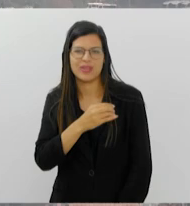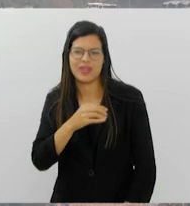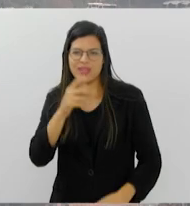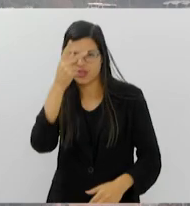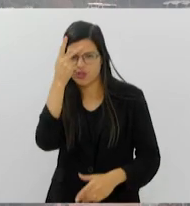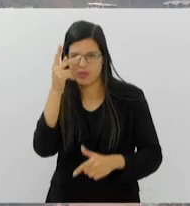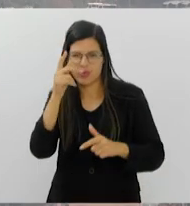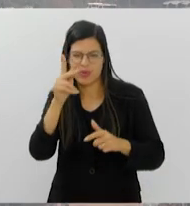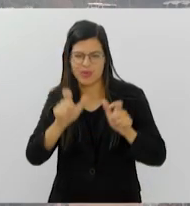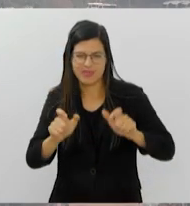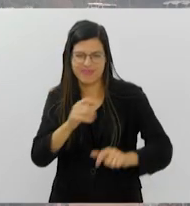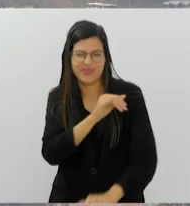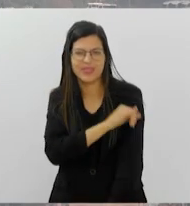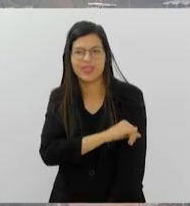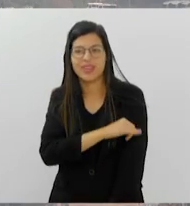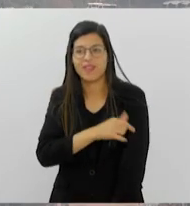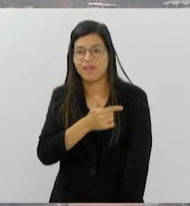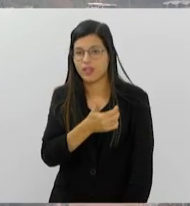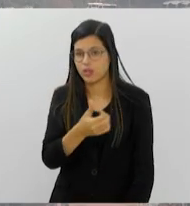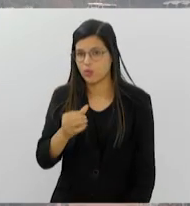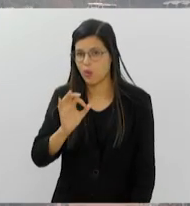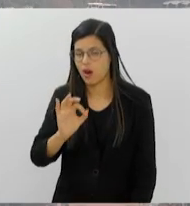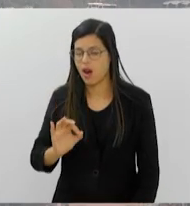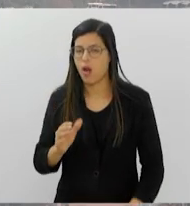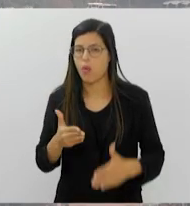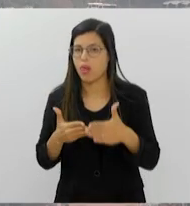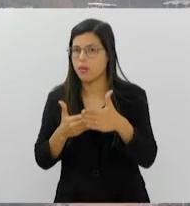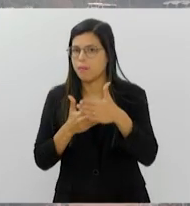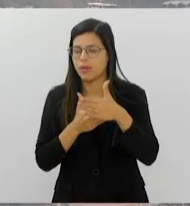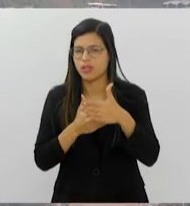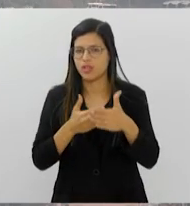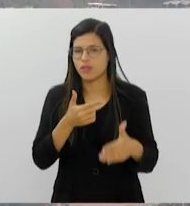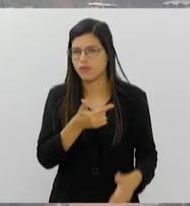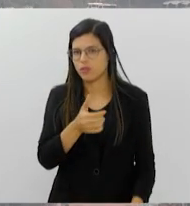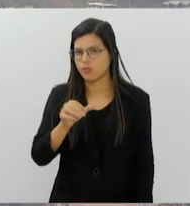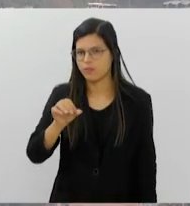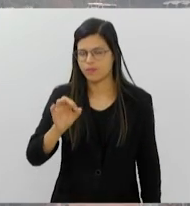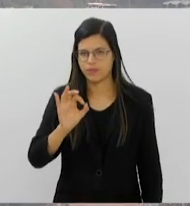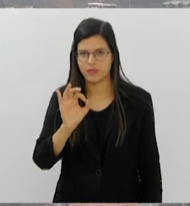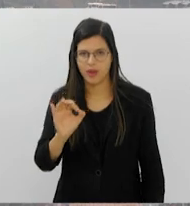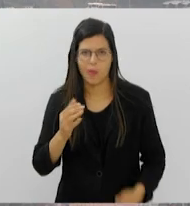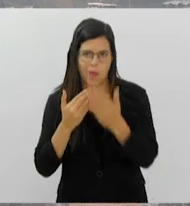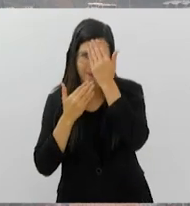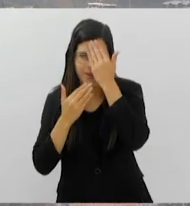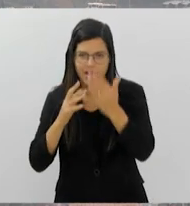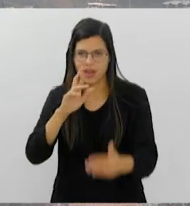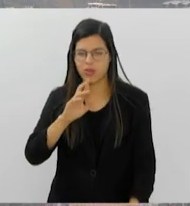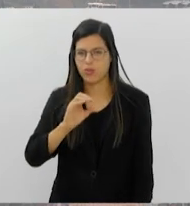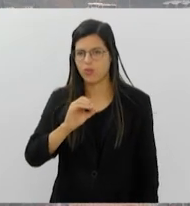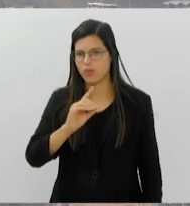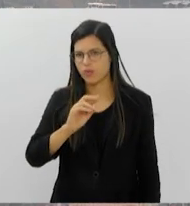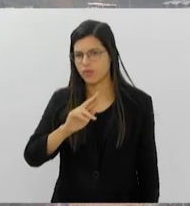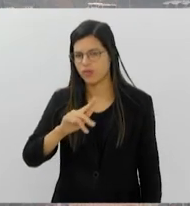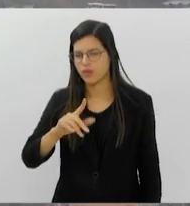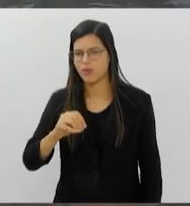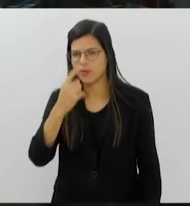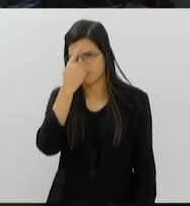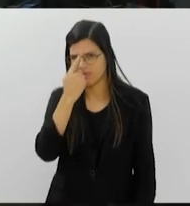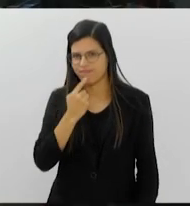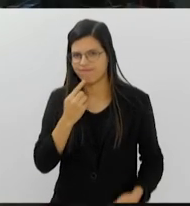momento faz 21 graus, a máxima prevista para hoje é de 29 graus. Obrigado, Rodrigo Melo, pelas imagens de